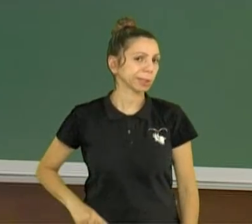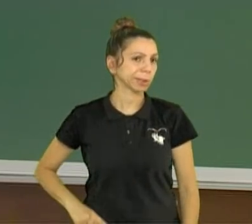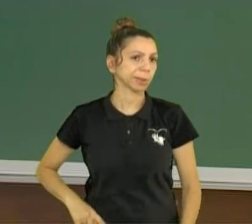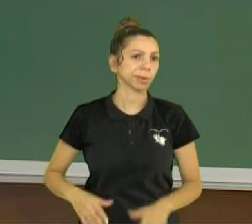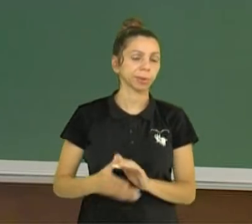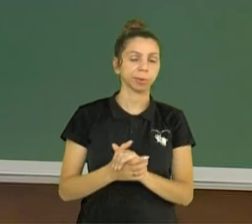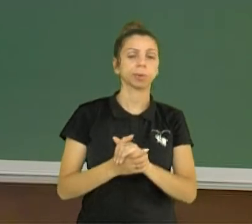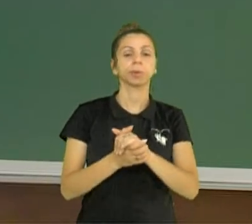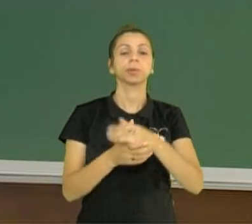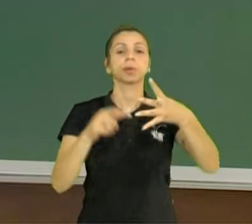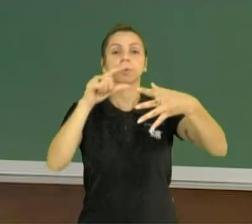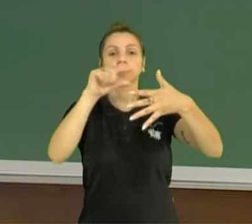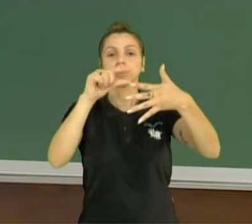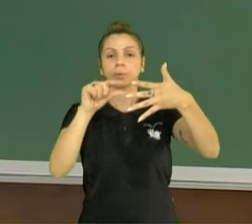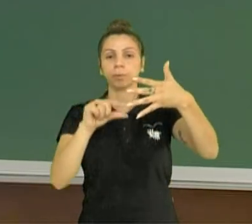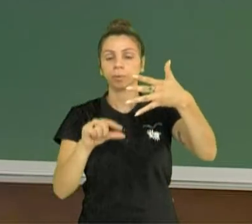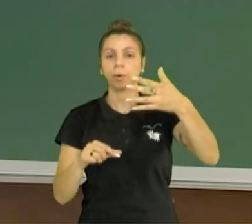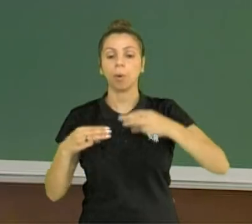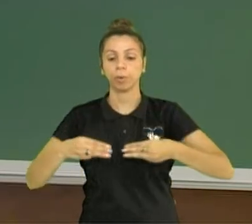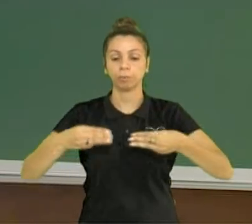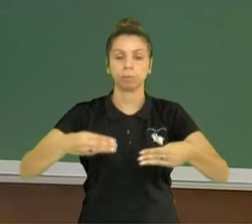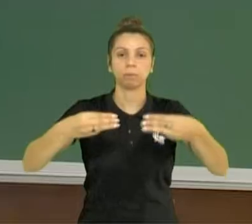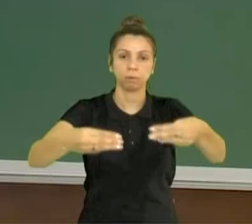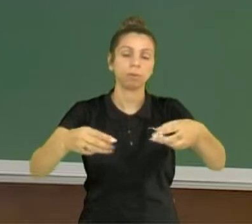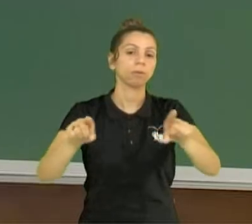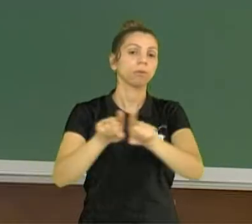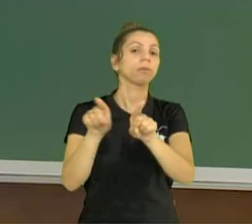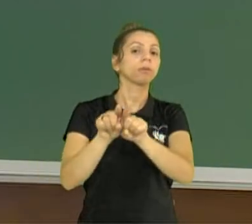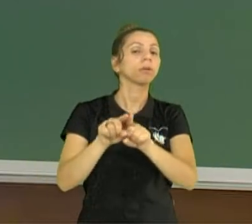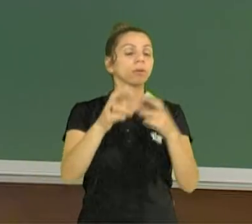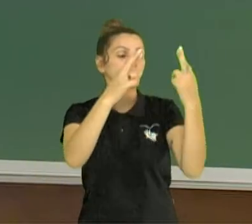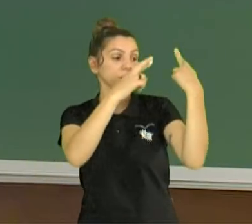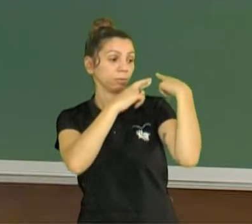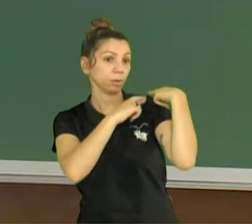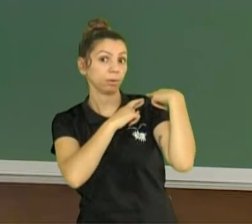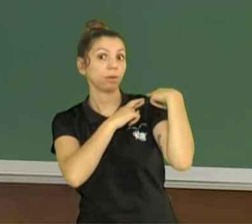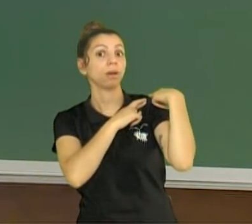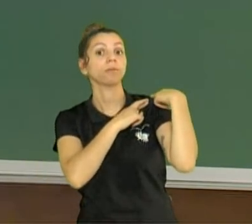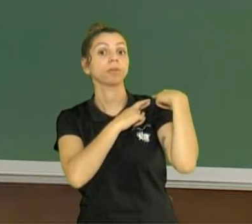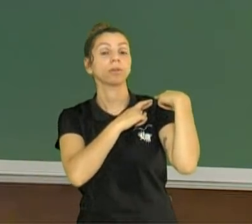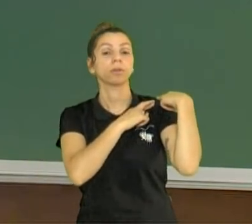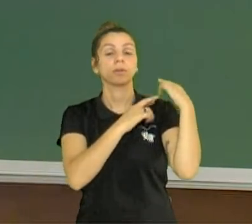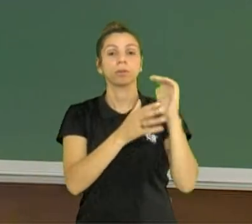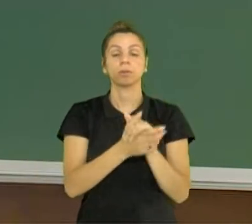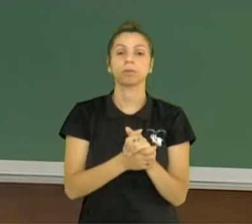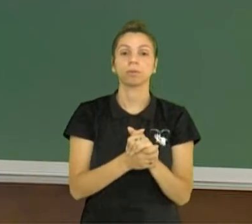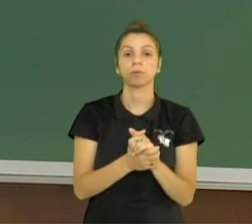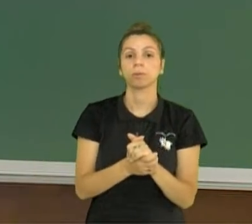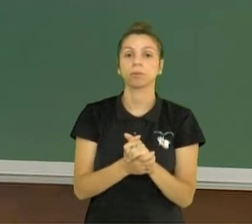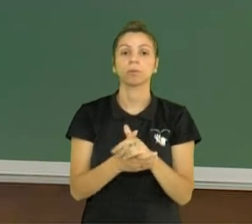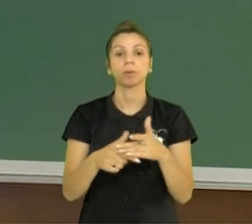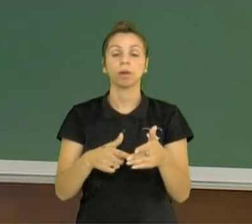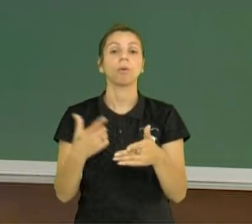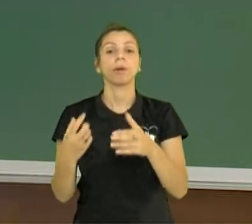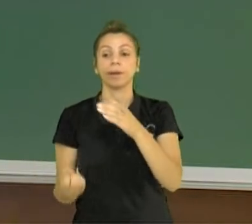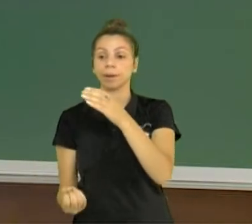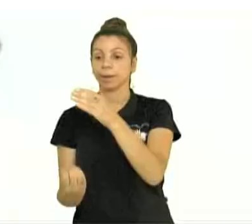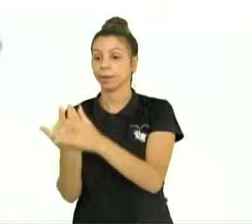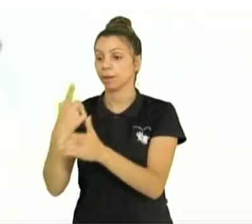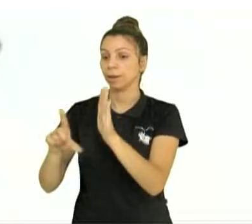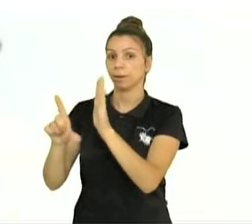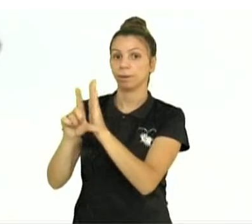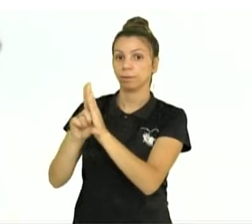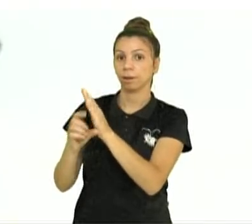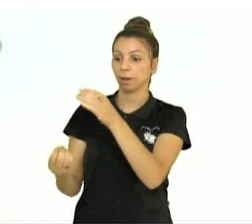essas agências governamentais, os ministérios, e a responsabilidade de aplicar as leis. O legislativo cria a lei e ele tem que assinar, outorgar a